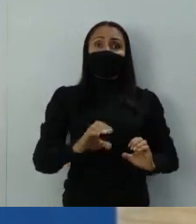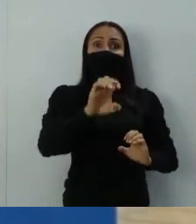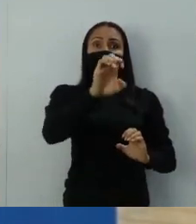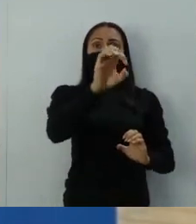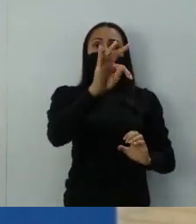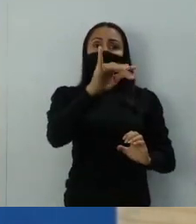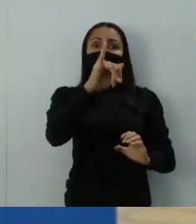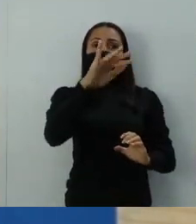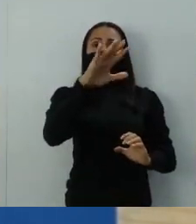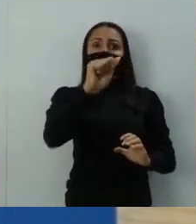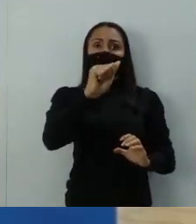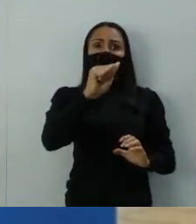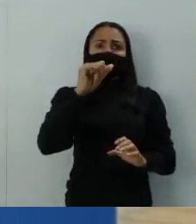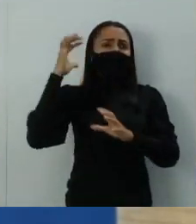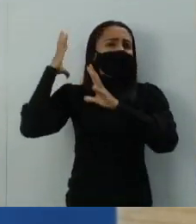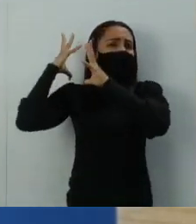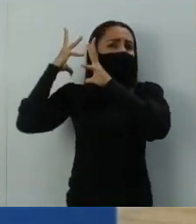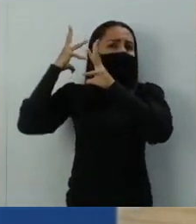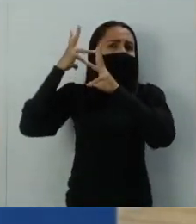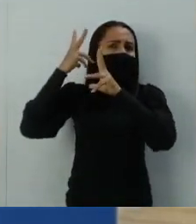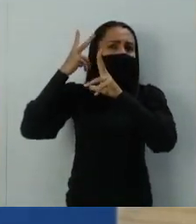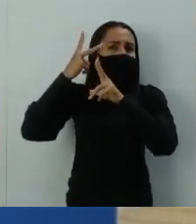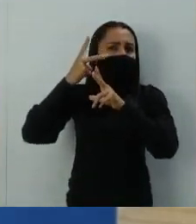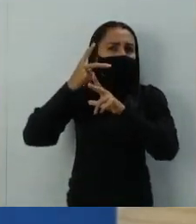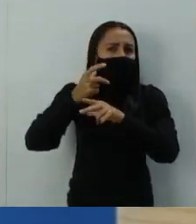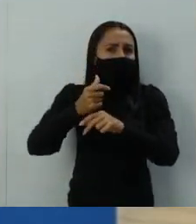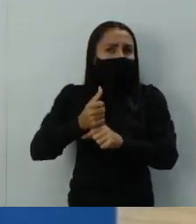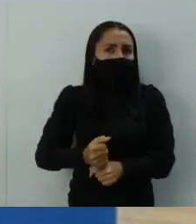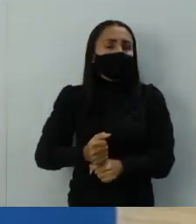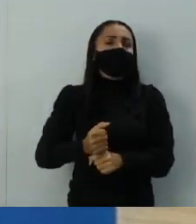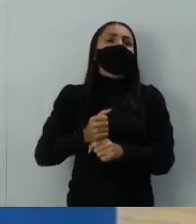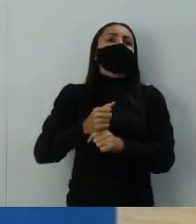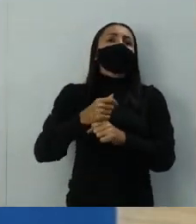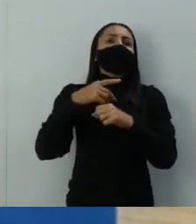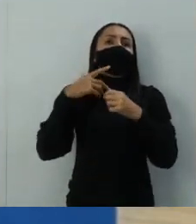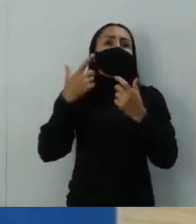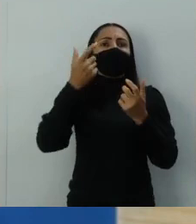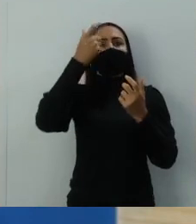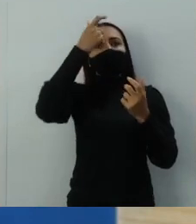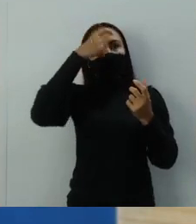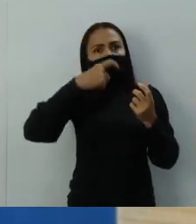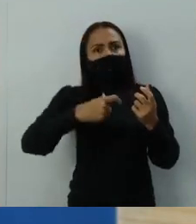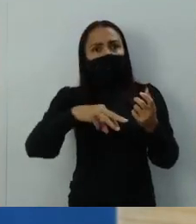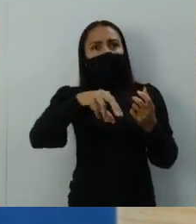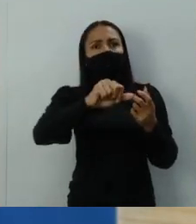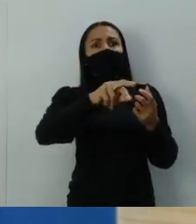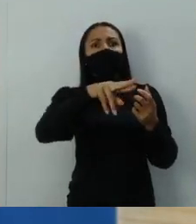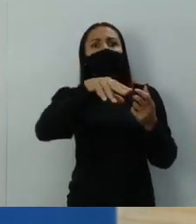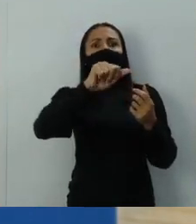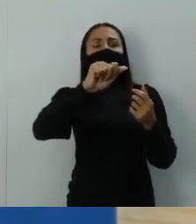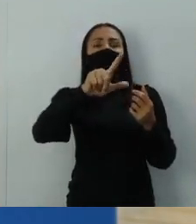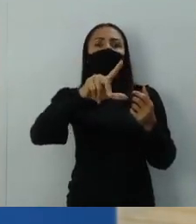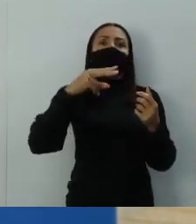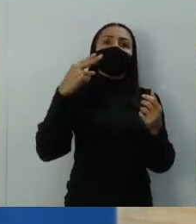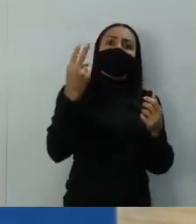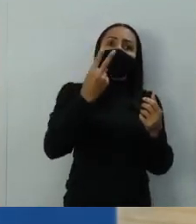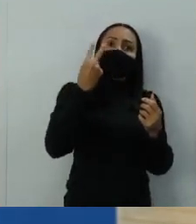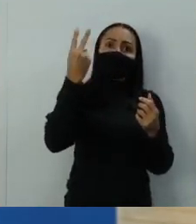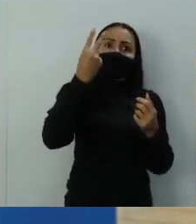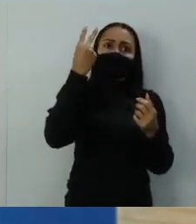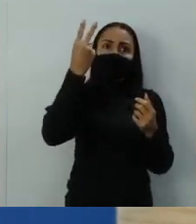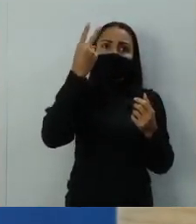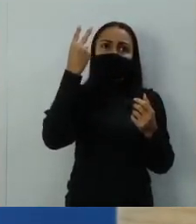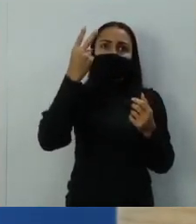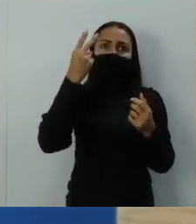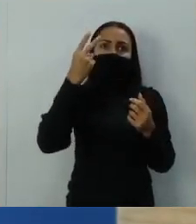questão de ética, relembra a questão da moral, relembra a questão dos valores morais. Você traz tudo isso